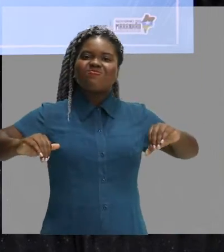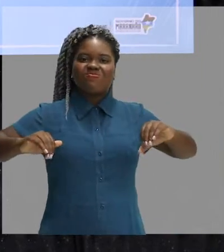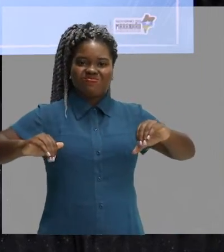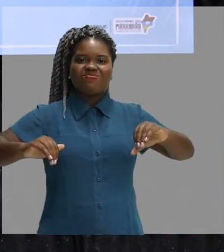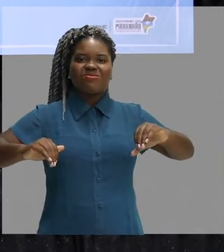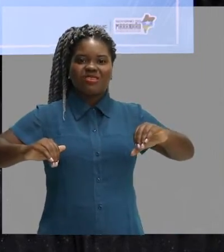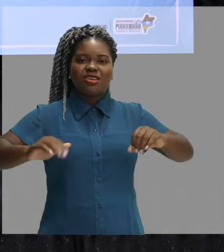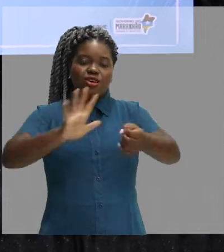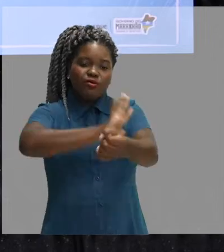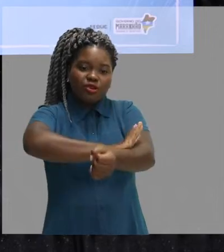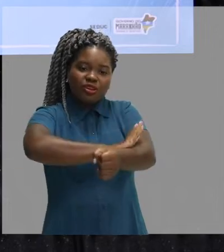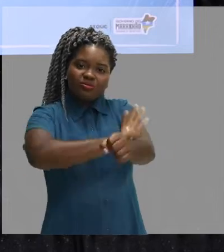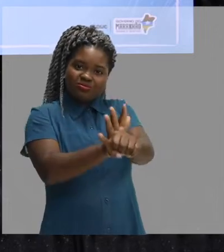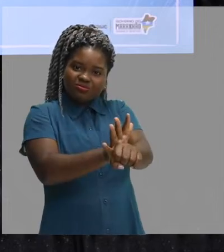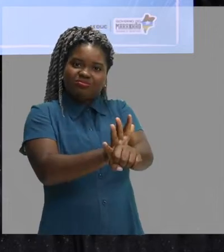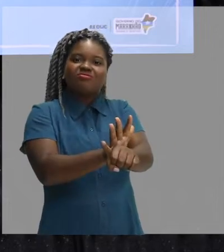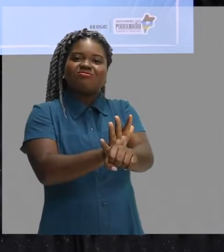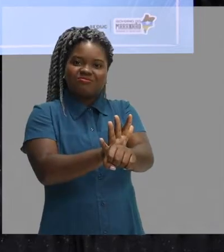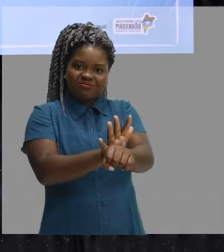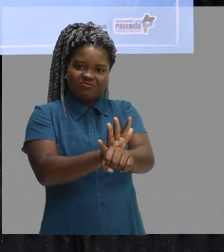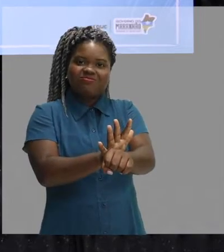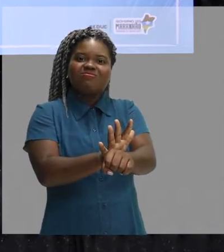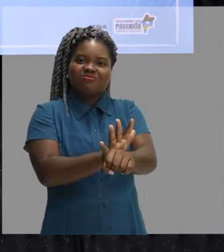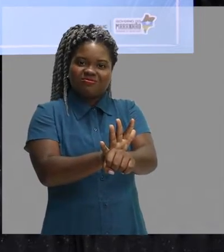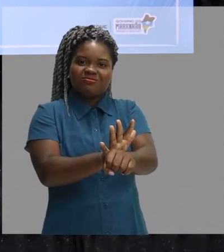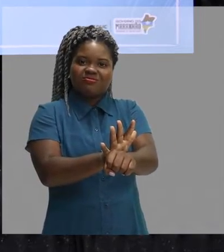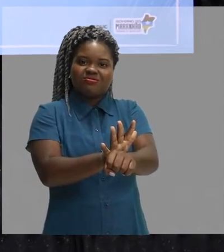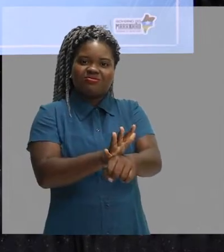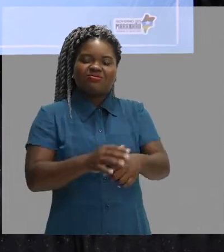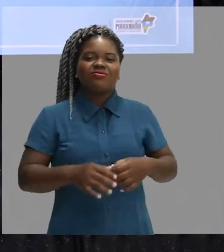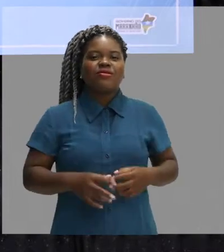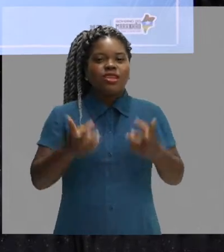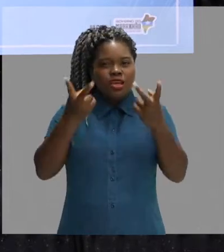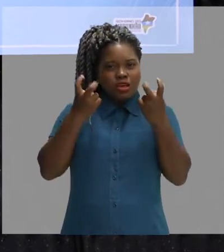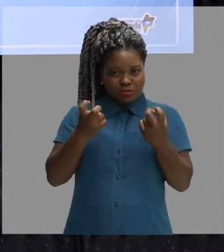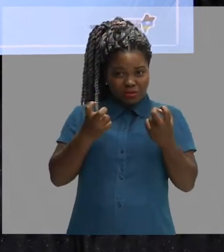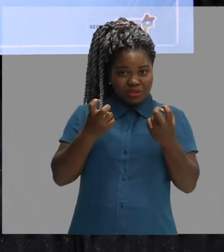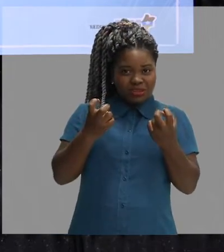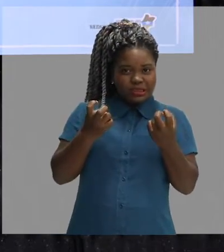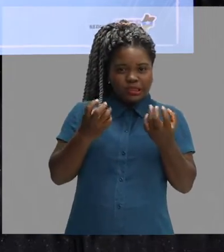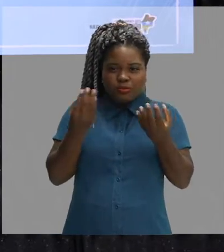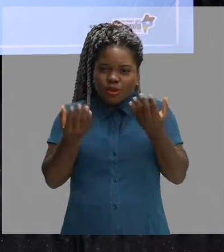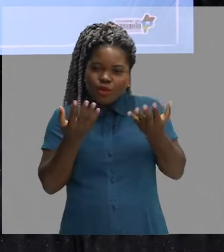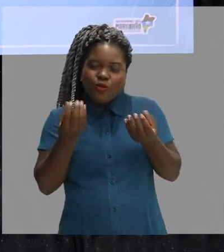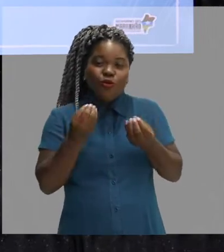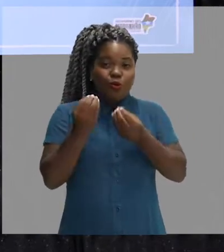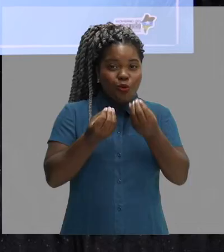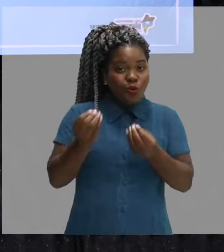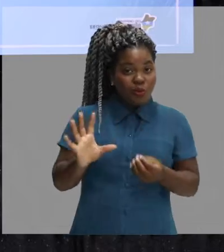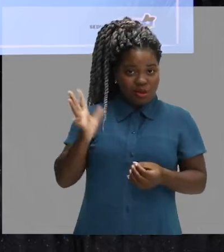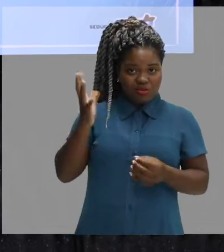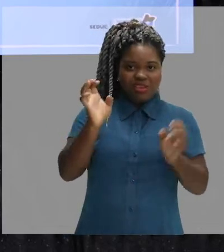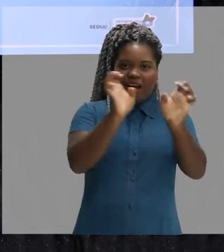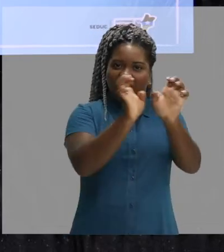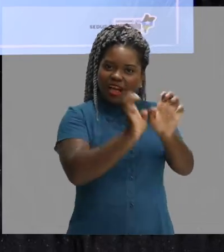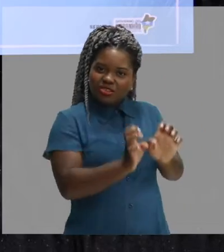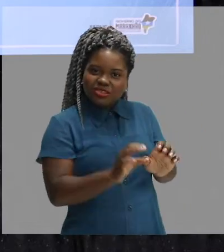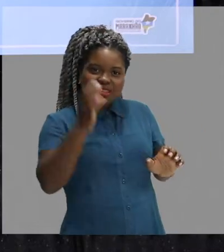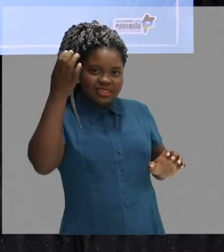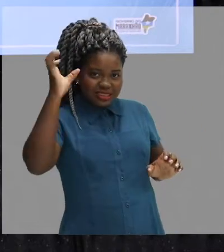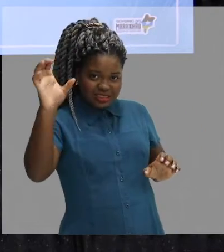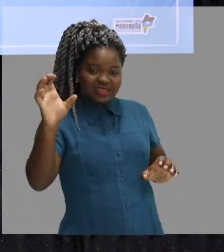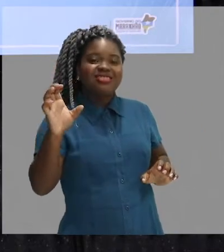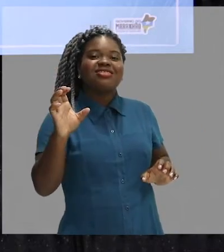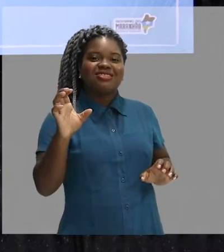faz parte ali de uma tradição escravocrata da sociedade. Percebeu como é que está conectado aí a estrutura, a cultura e a